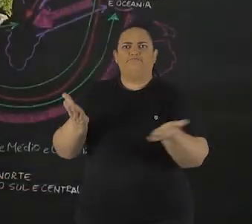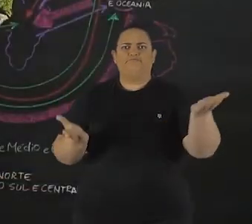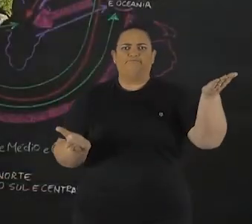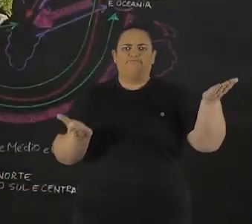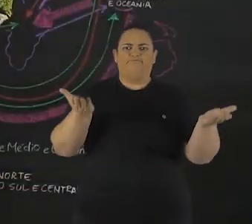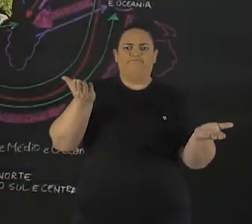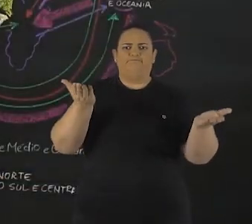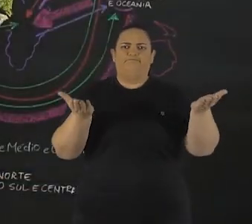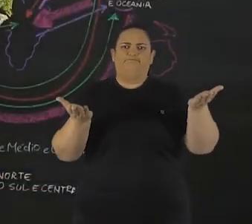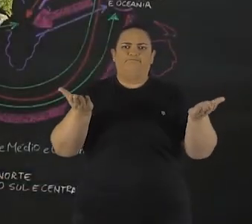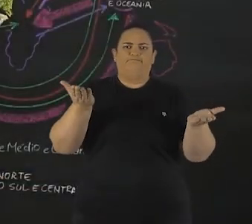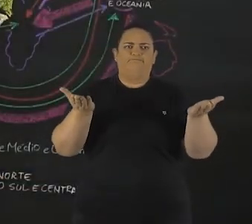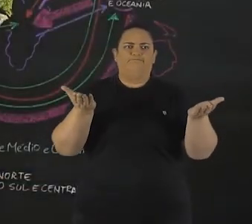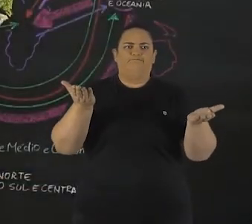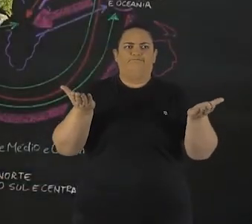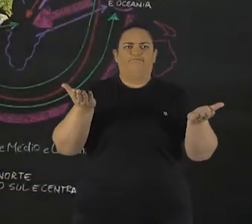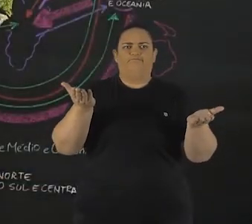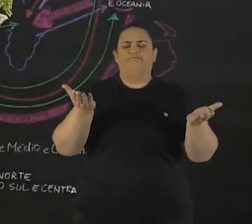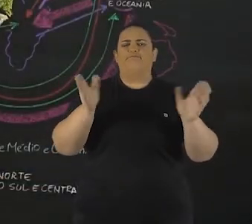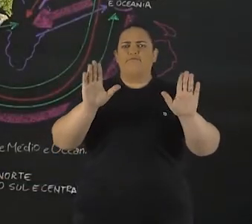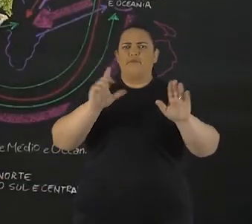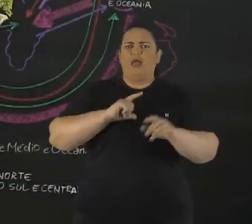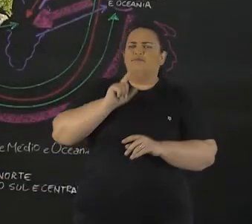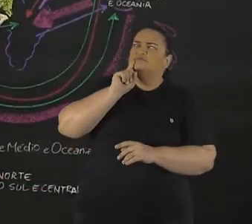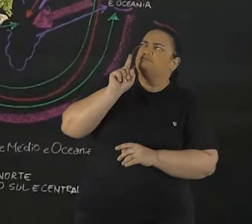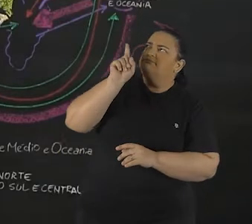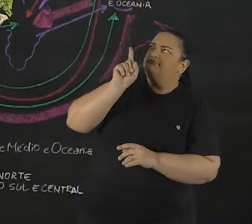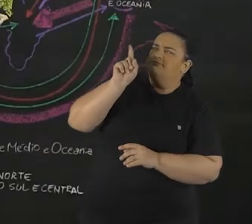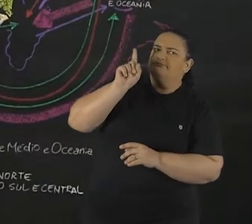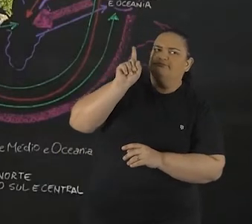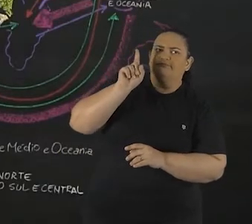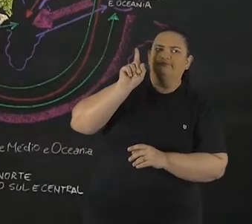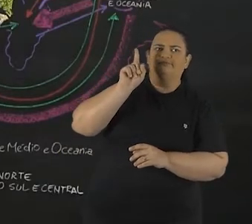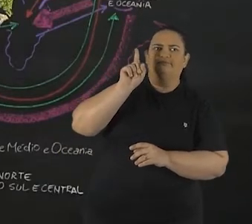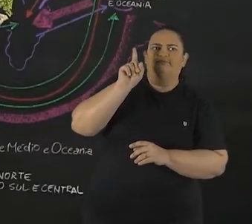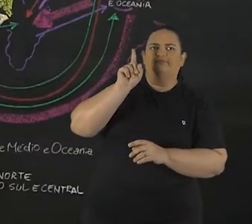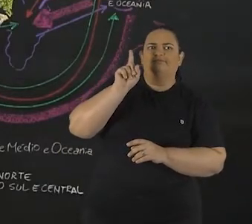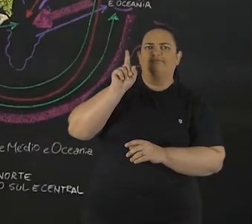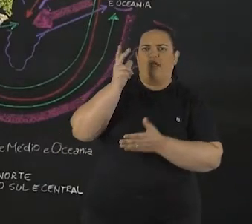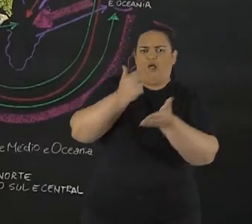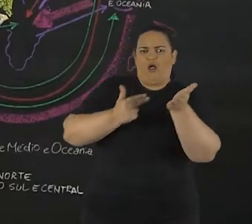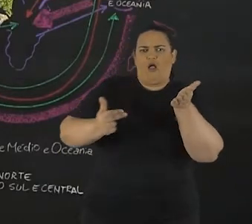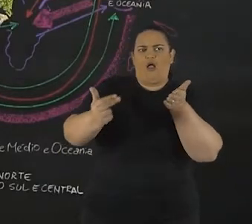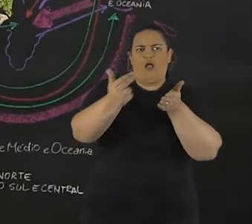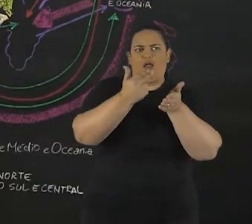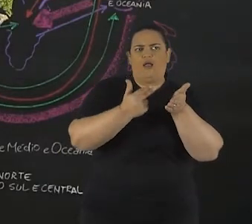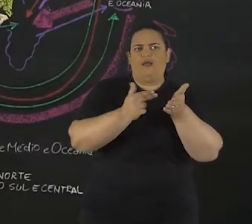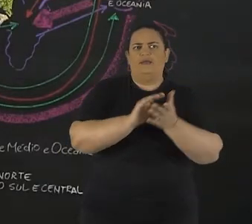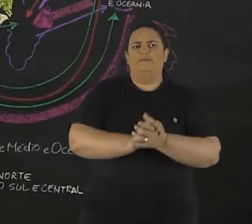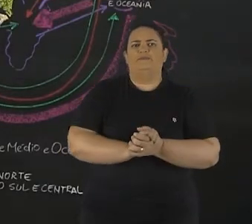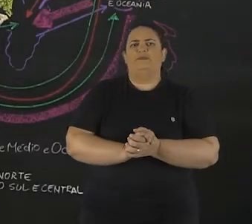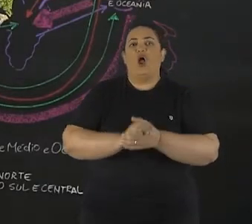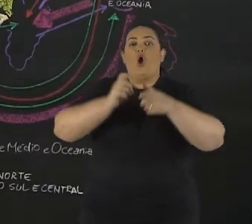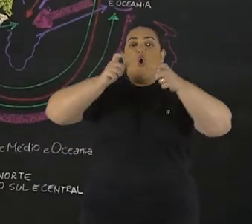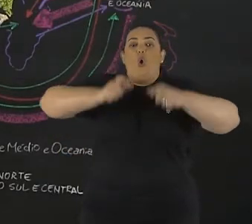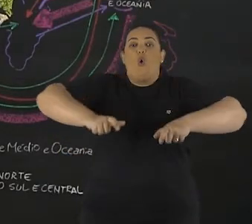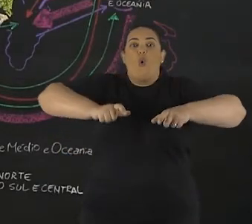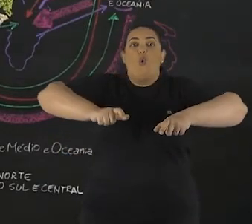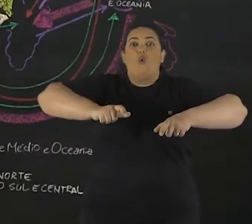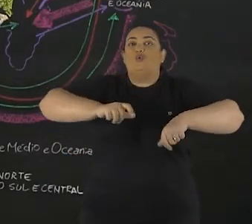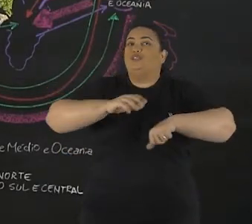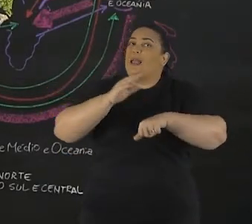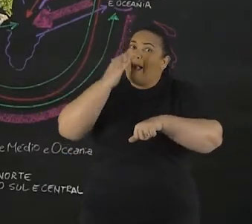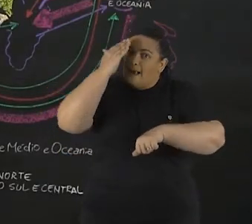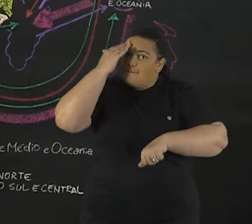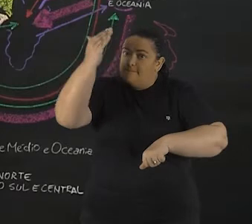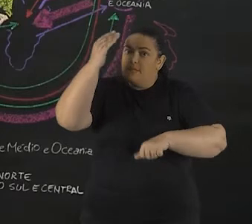de desigualdade nesses fluxos de mercadorias. Se a gente der uma olhada no mapa, vamos perceber exatamente isso. Ó. Dá uma olhada. Onde temos o centro